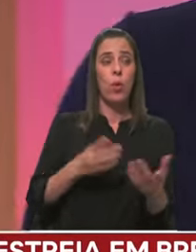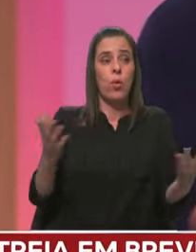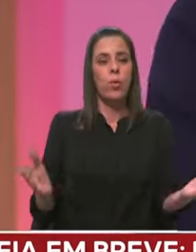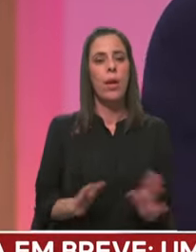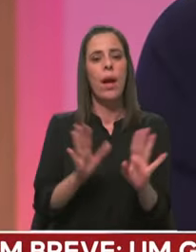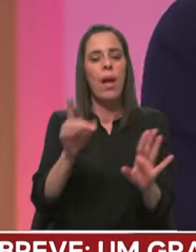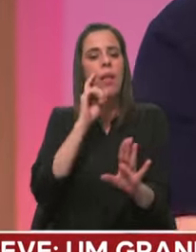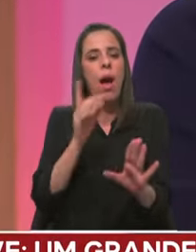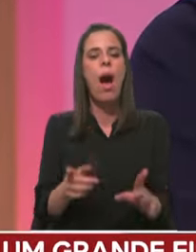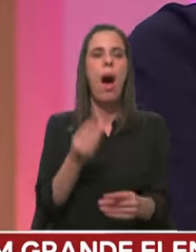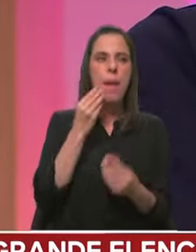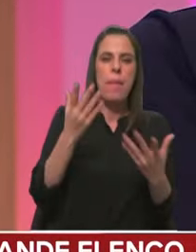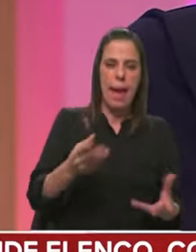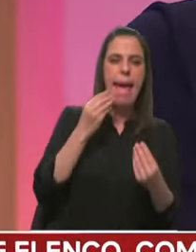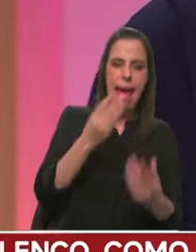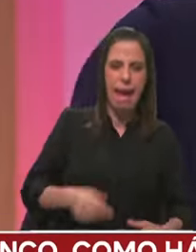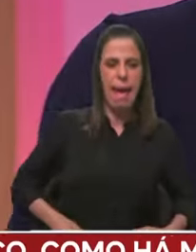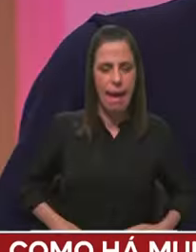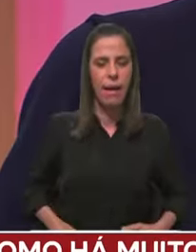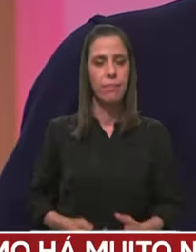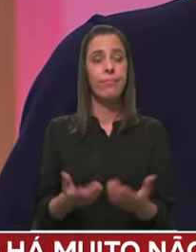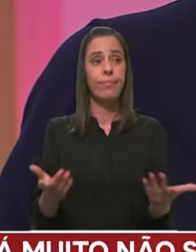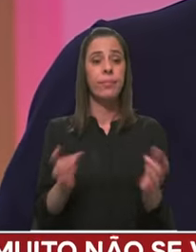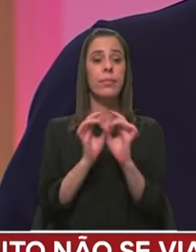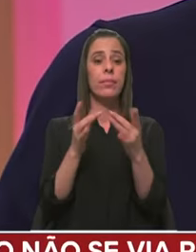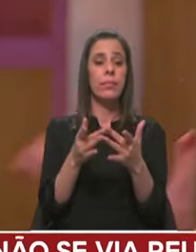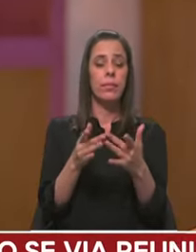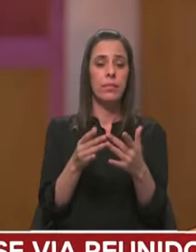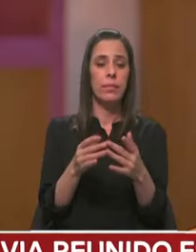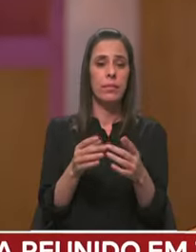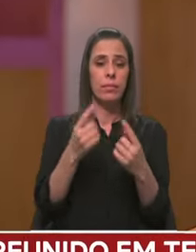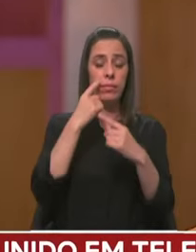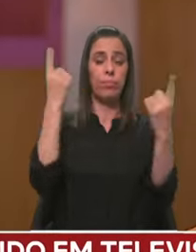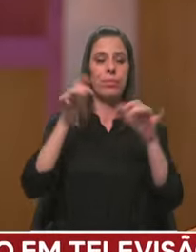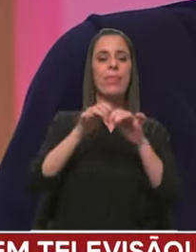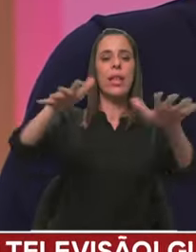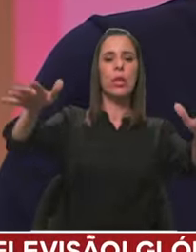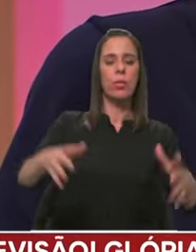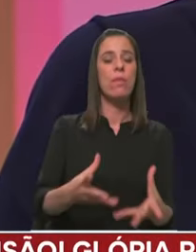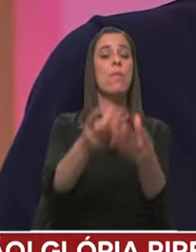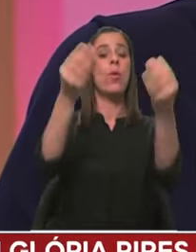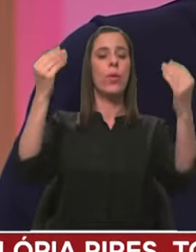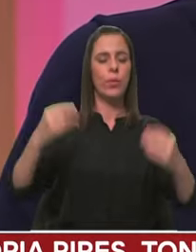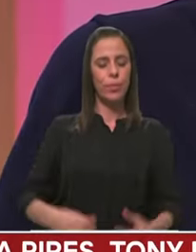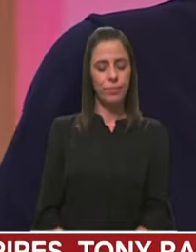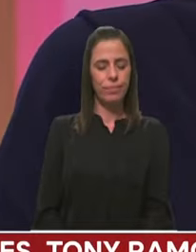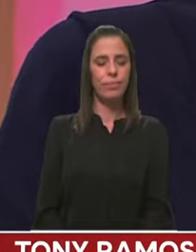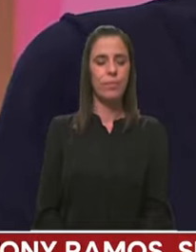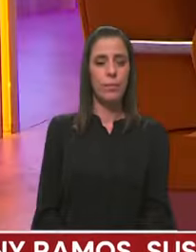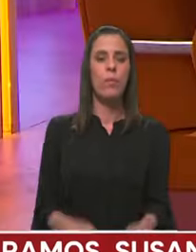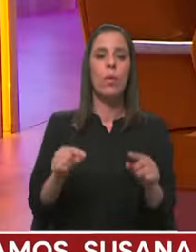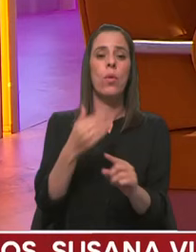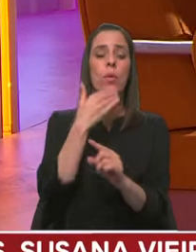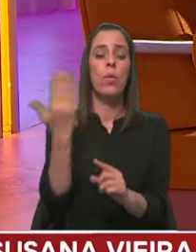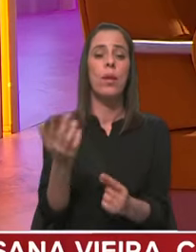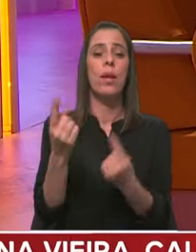aí defendem que é mesmo assim é mesmo assim é mesmo assim as redes sociais tornaram-se o eco disso sim muito muito ainda hoje de